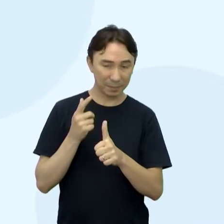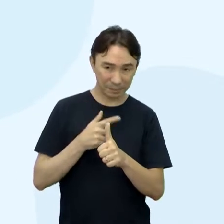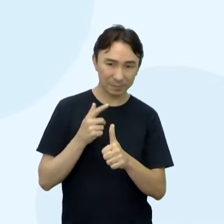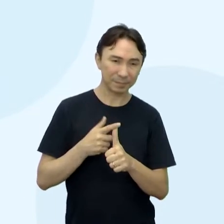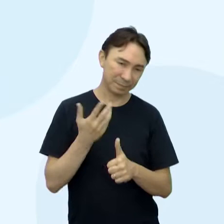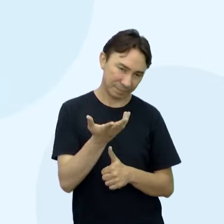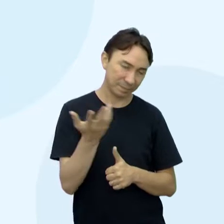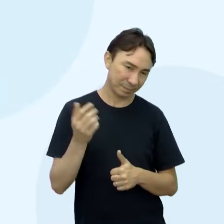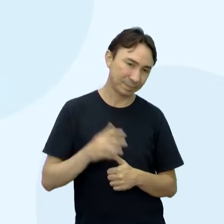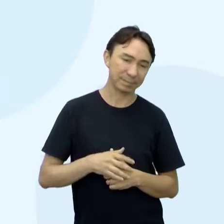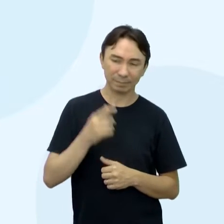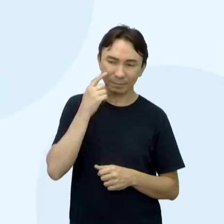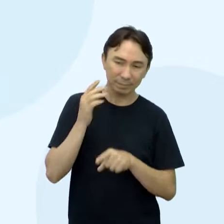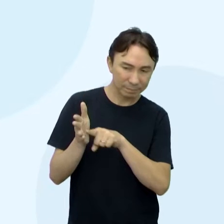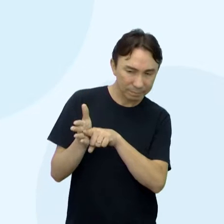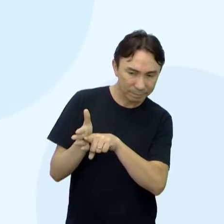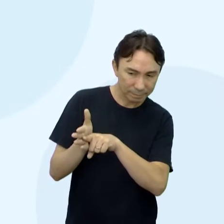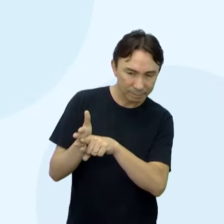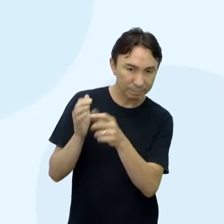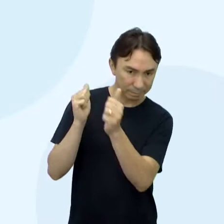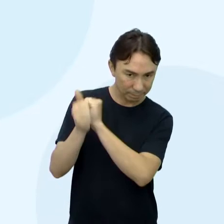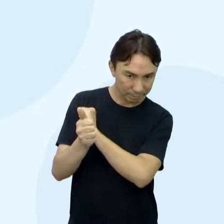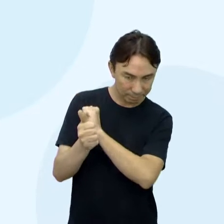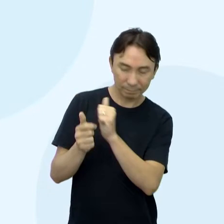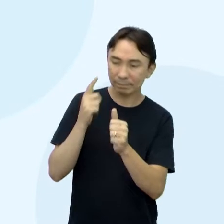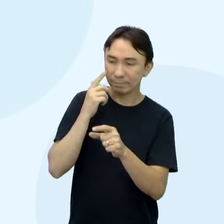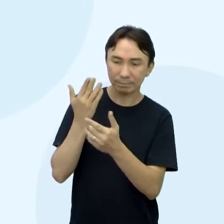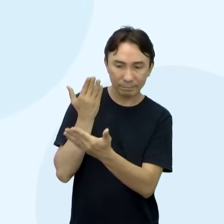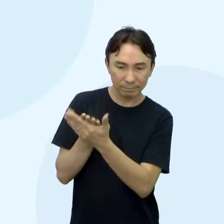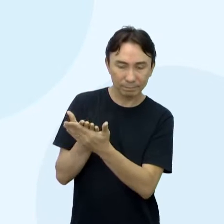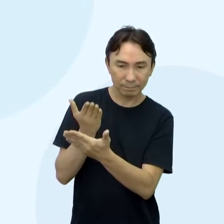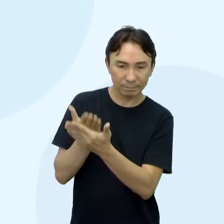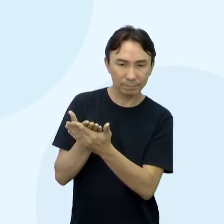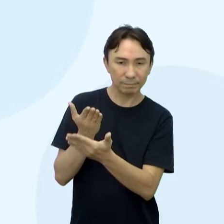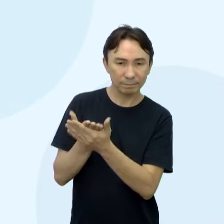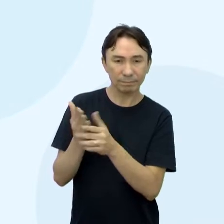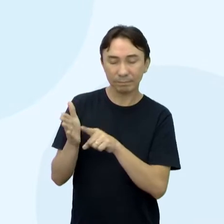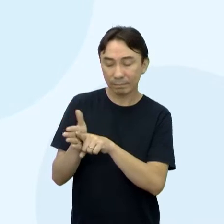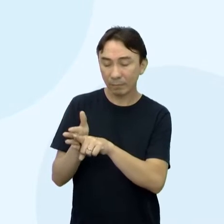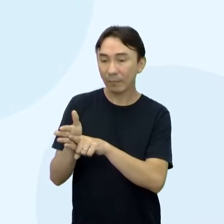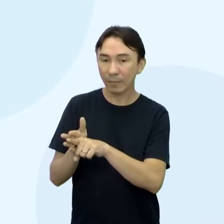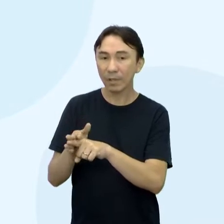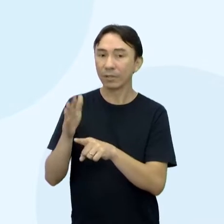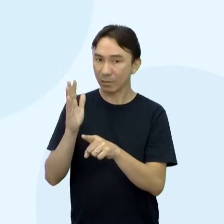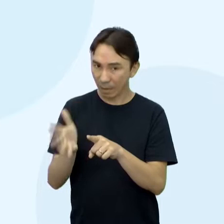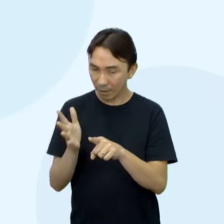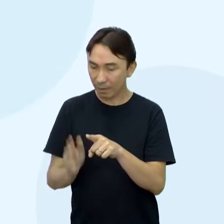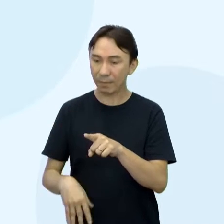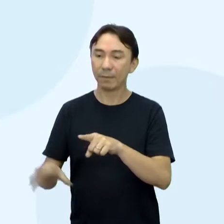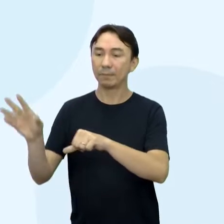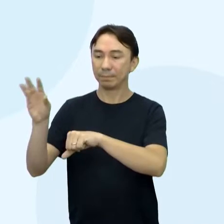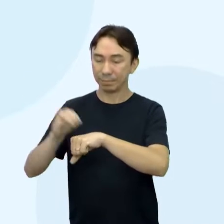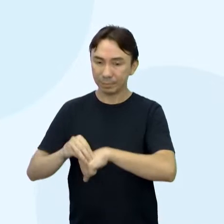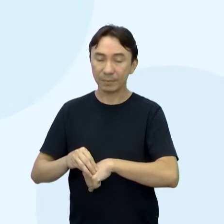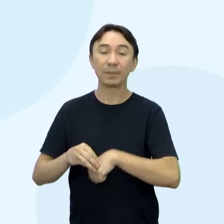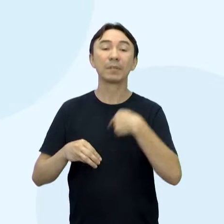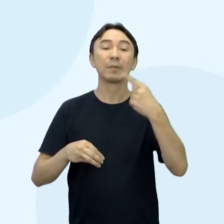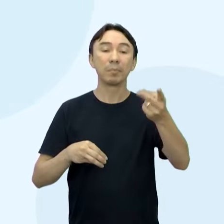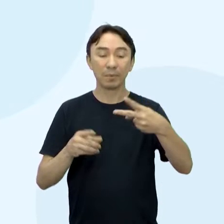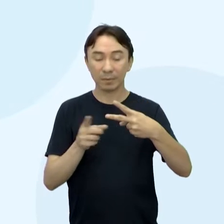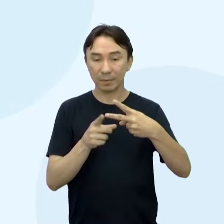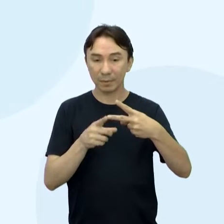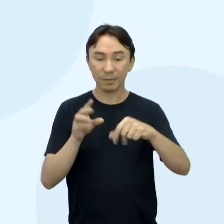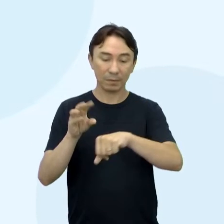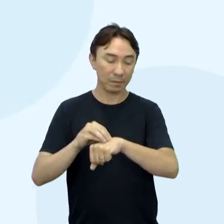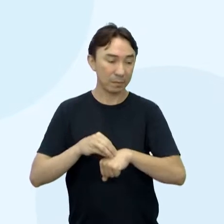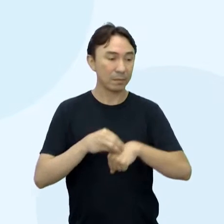tem pesquisado. Depois, você vai relatar para os colegas da sua sala as